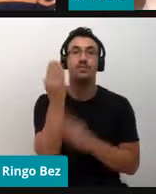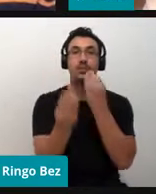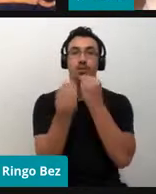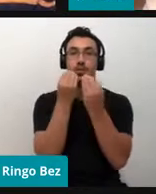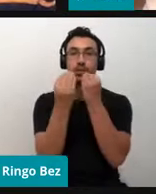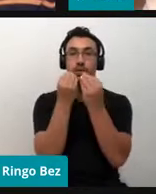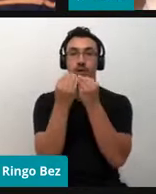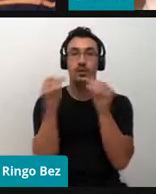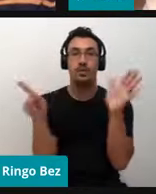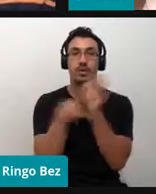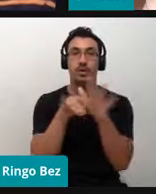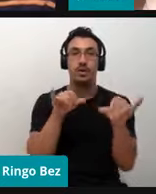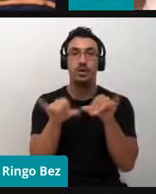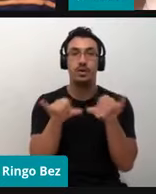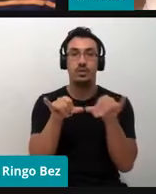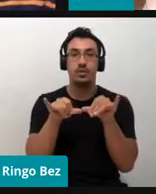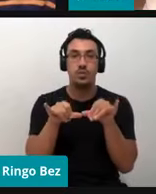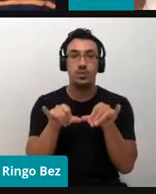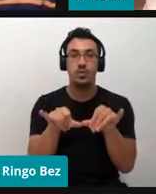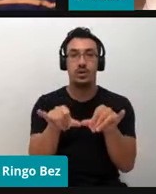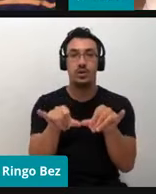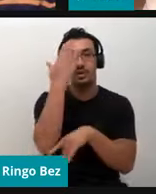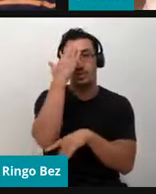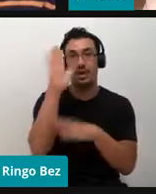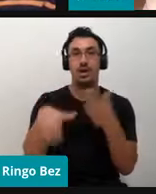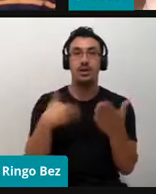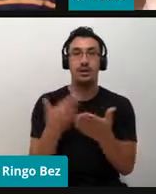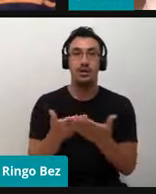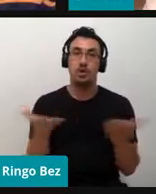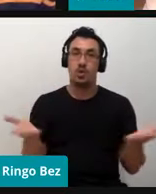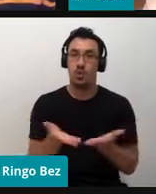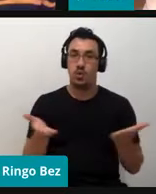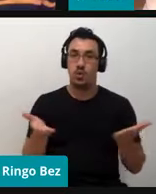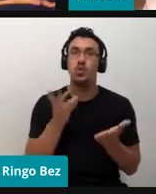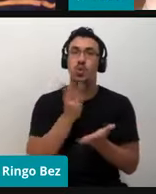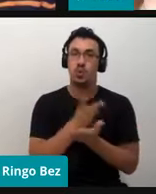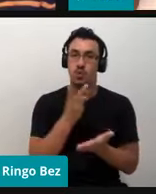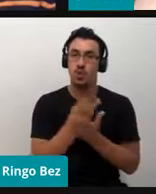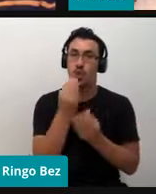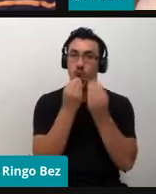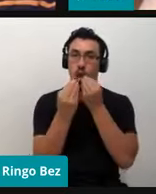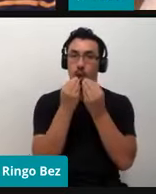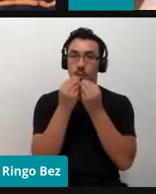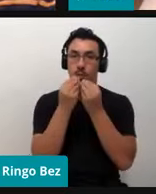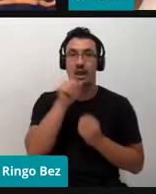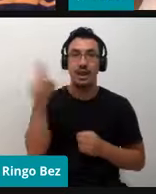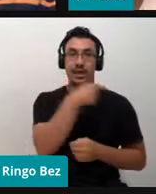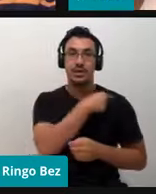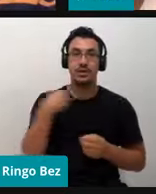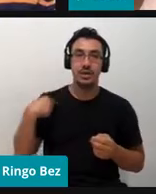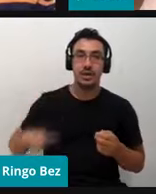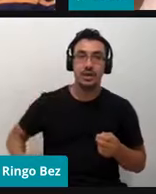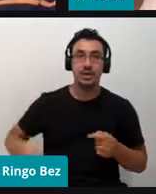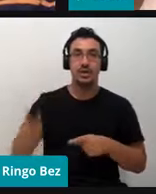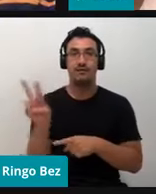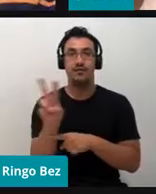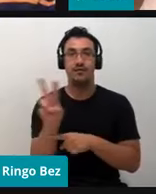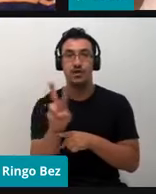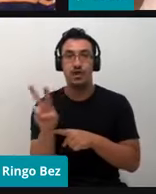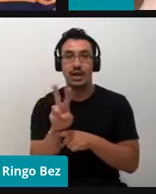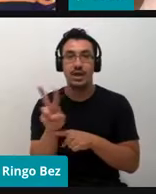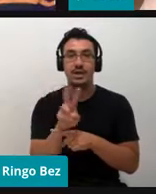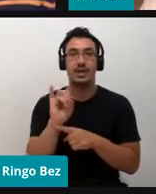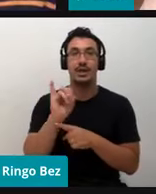mercados, ainda é consumida em grande medida em mercados asiáticos, na China, no Vietnã, na